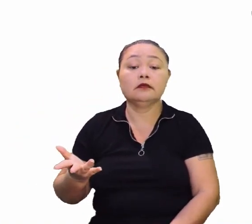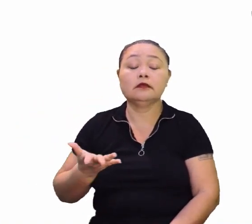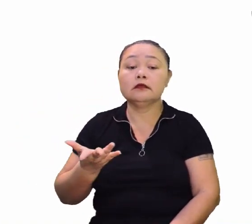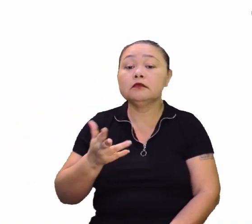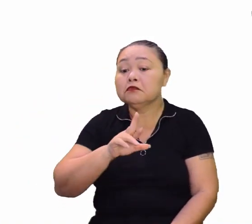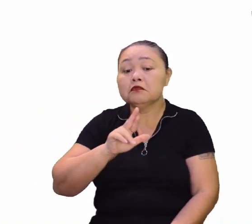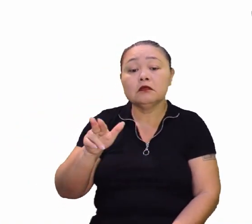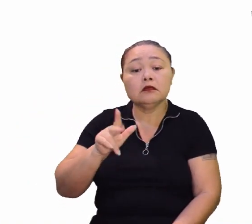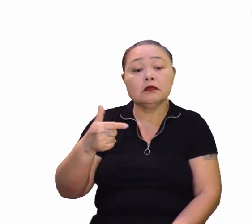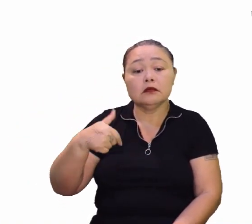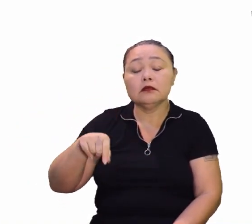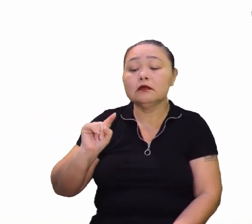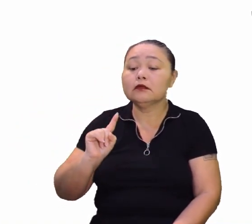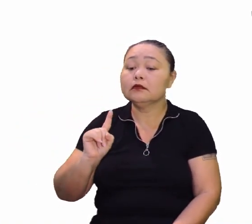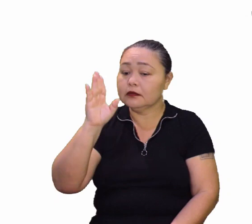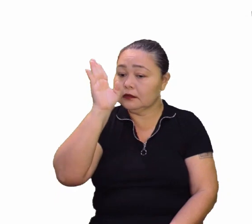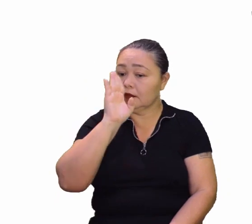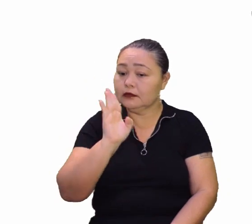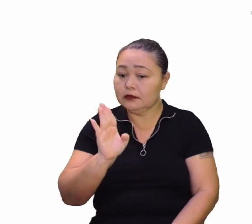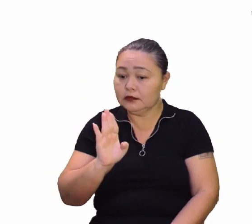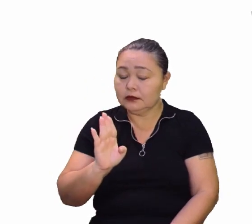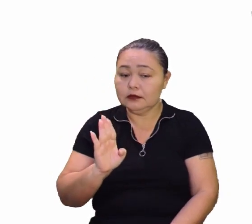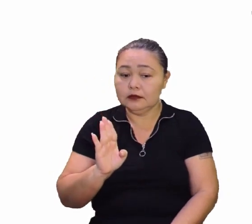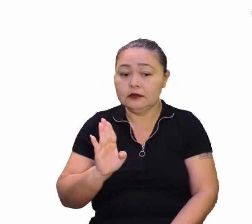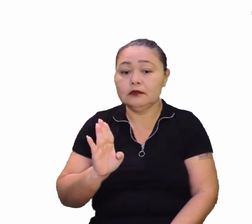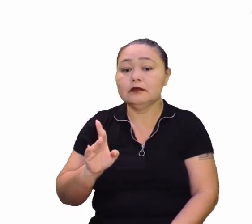Não é muito diferente no Brasil, né, professor Jorge?